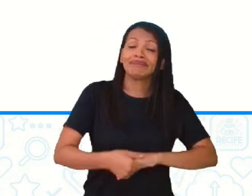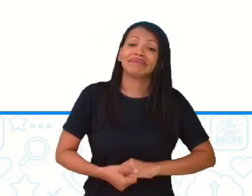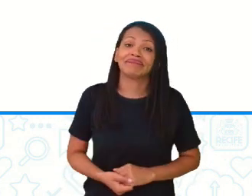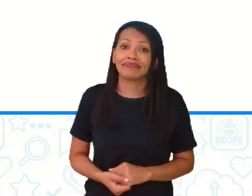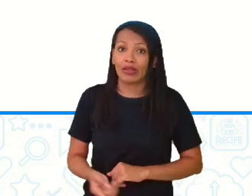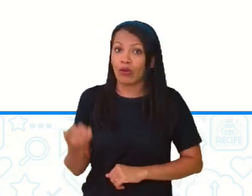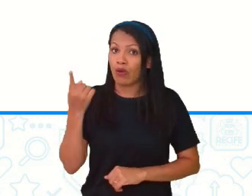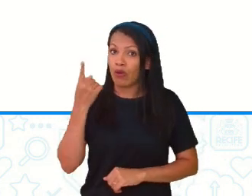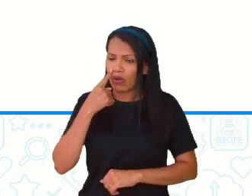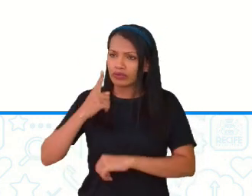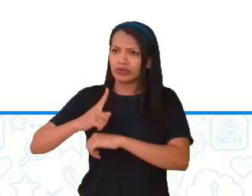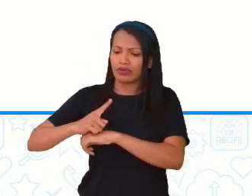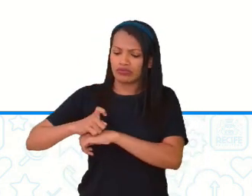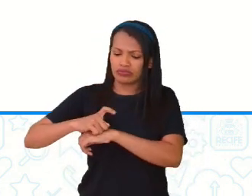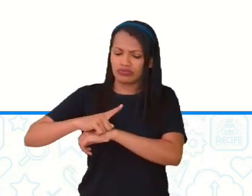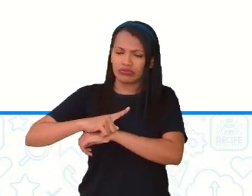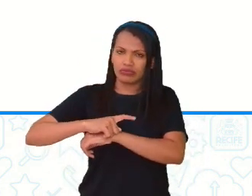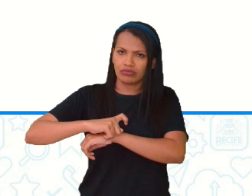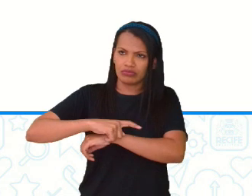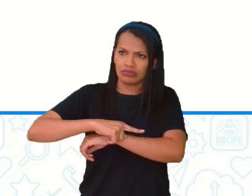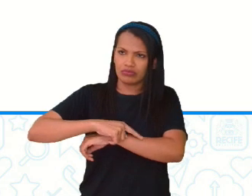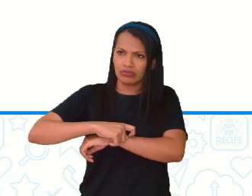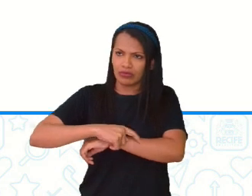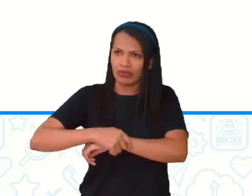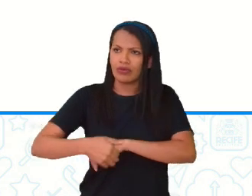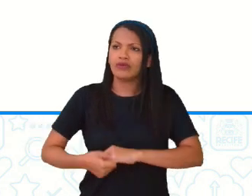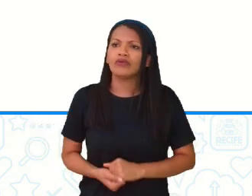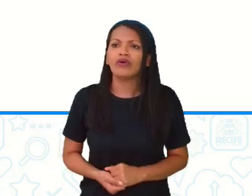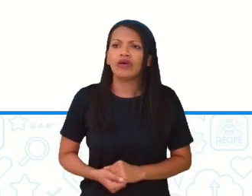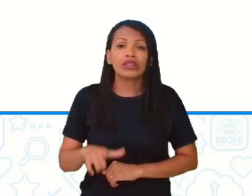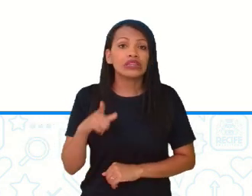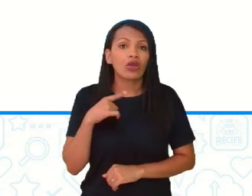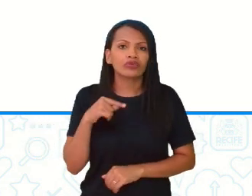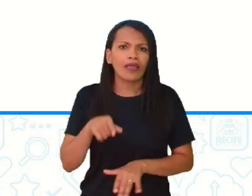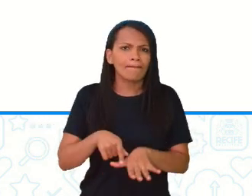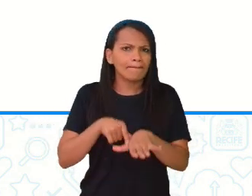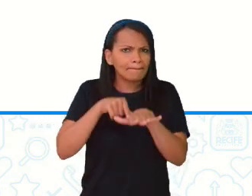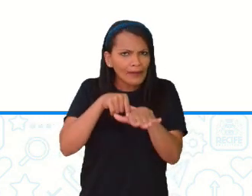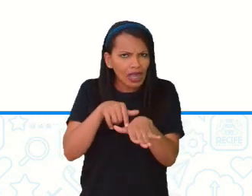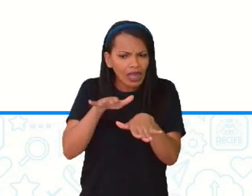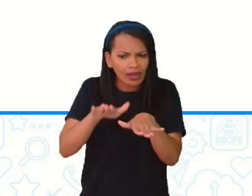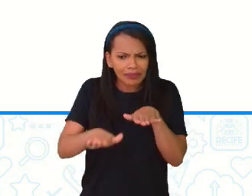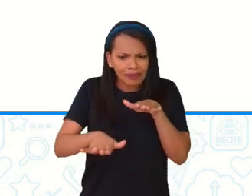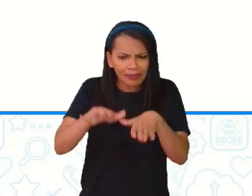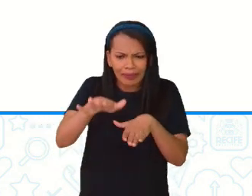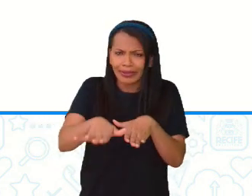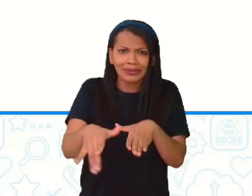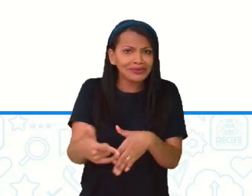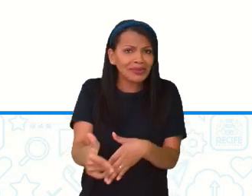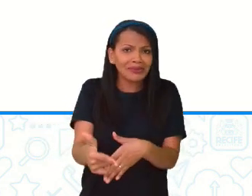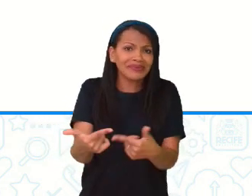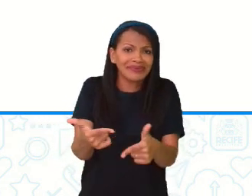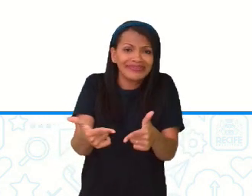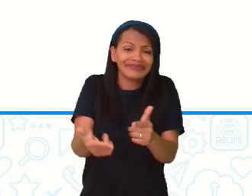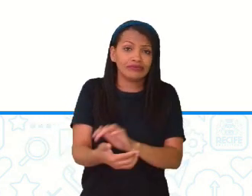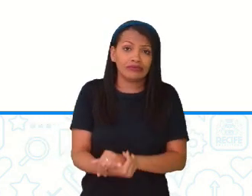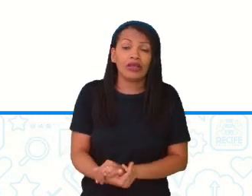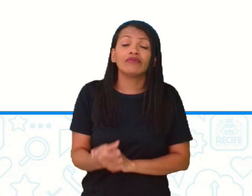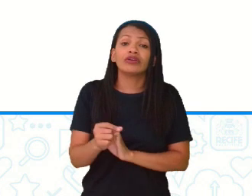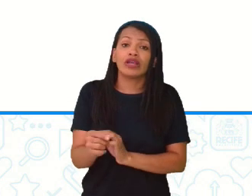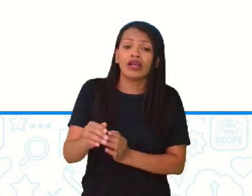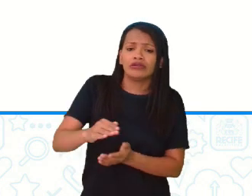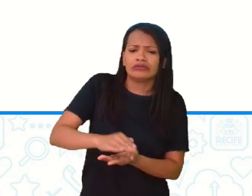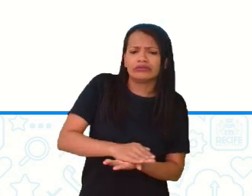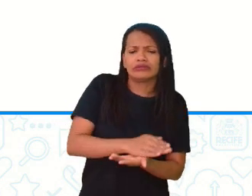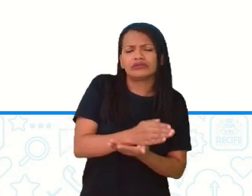olha como ela se locomove, olha. Vê só. Ela não tem pés, como a gente está habituado a andar. Ela vai o quê? Ela vai